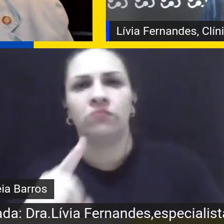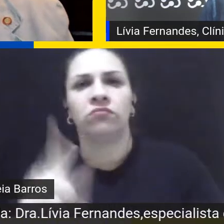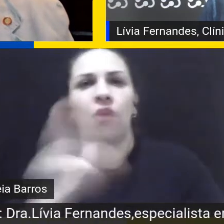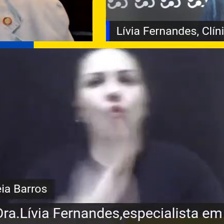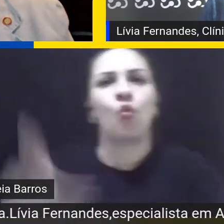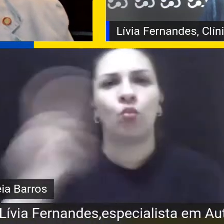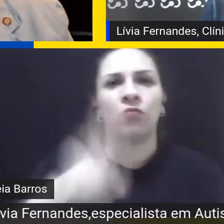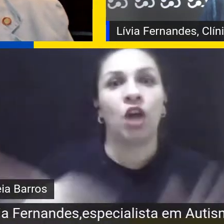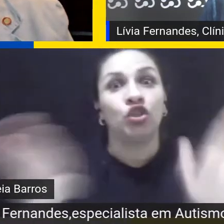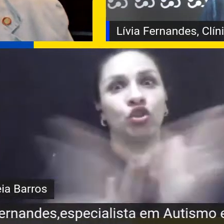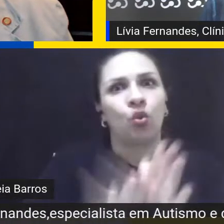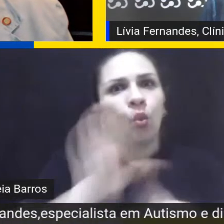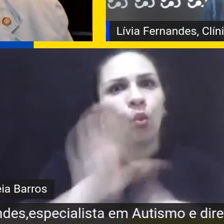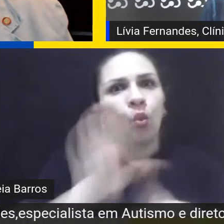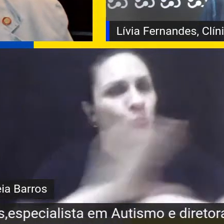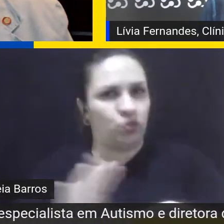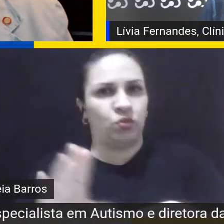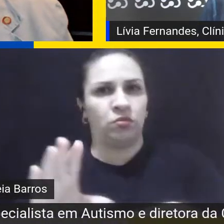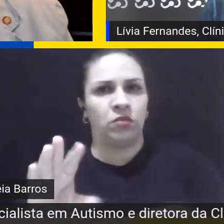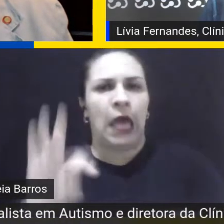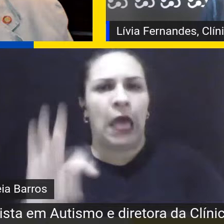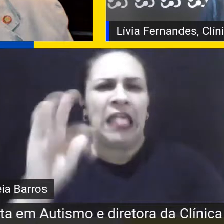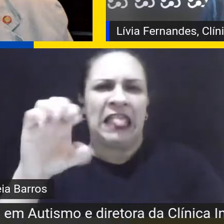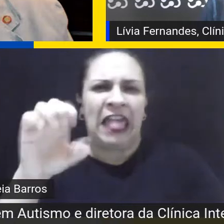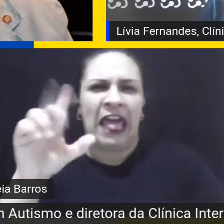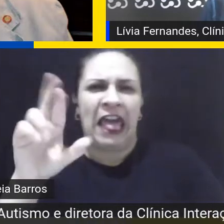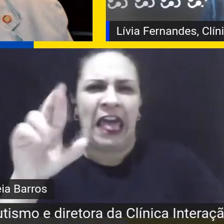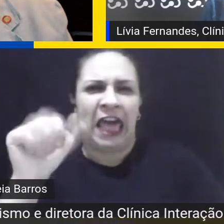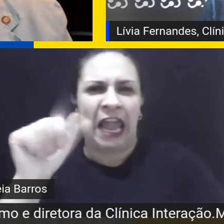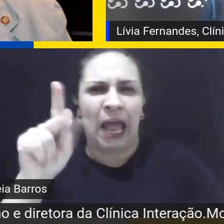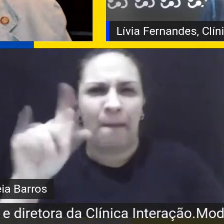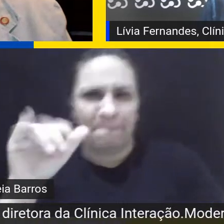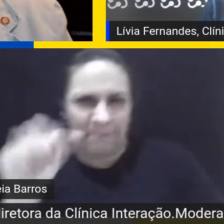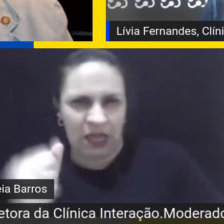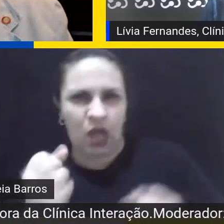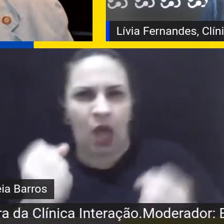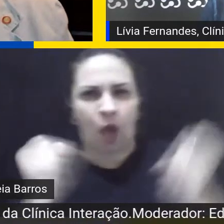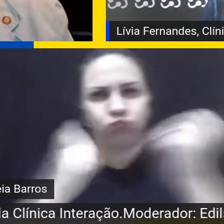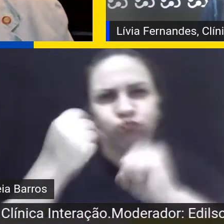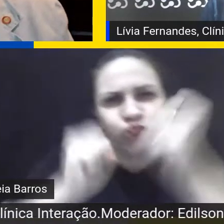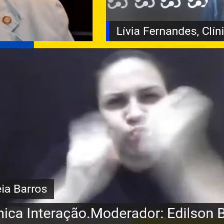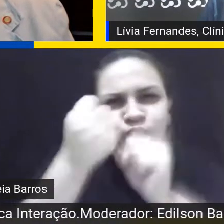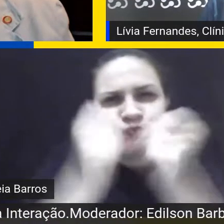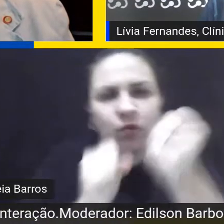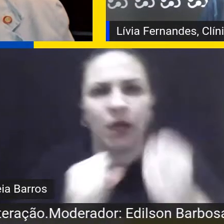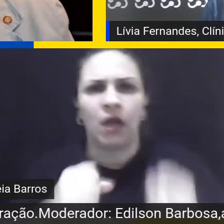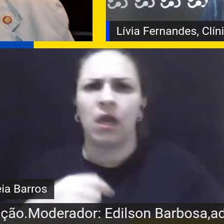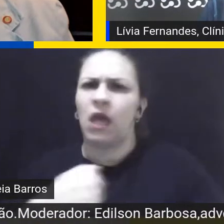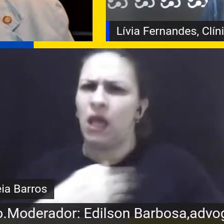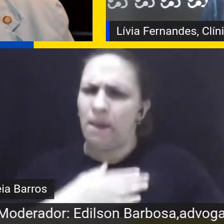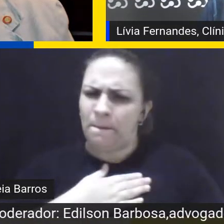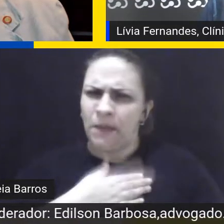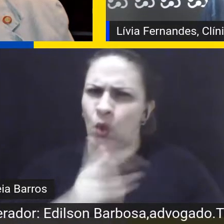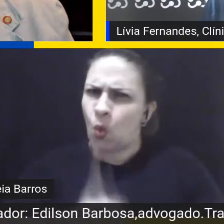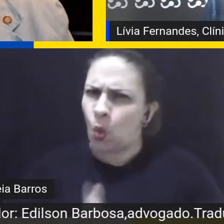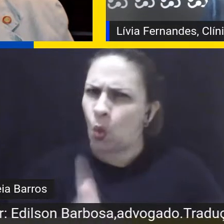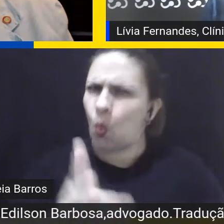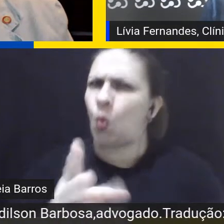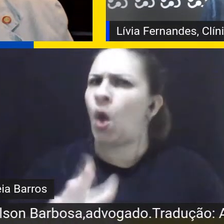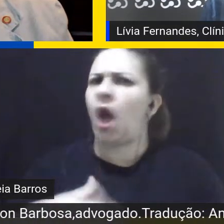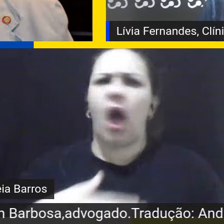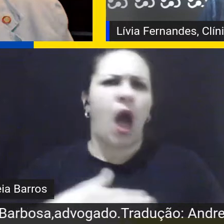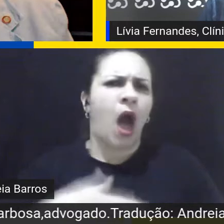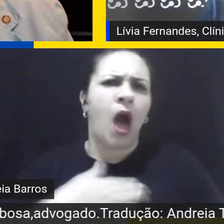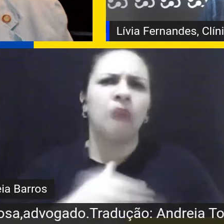curso, eu sempre gostei de lidar com pessoas. E quando eu fui conhecer